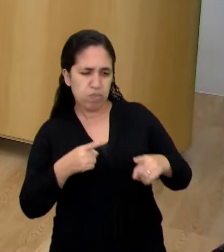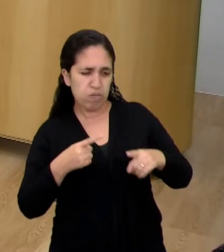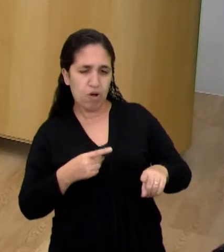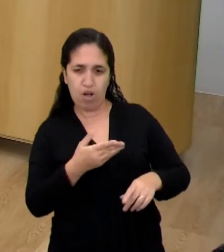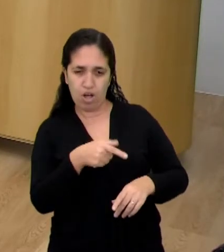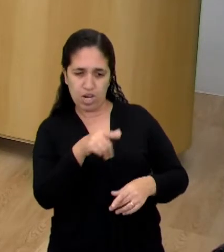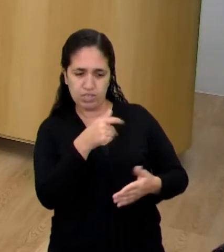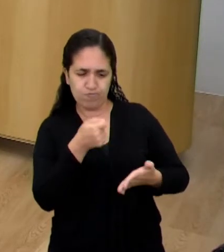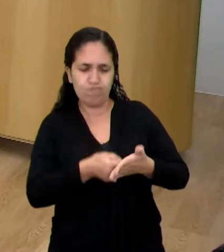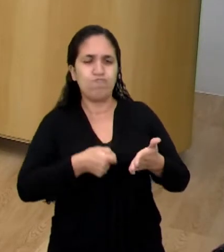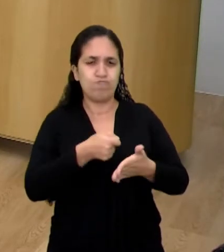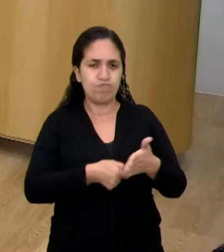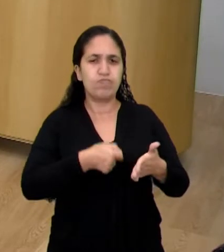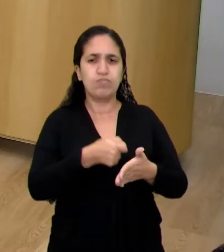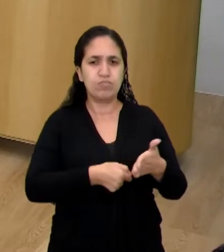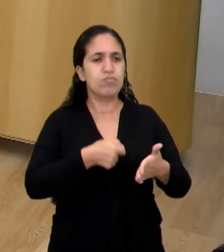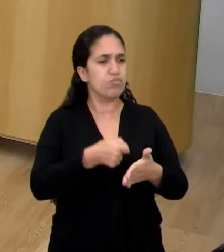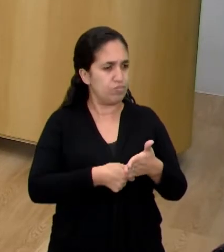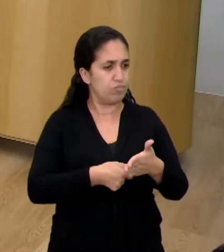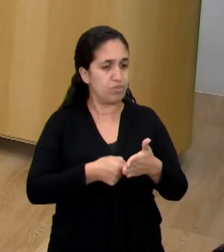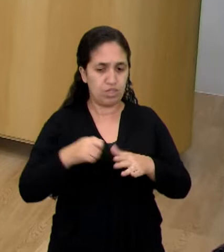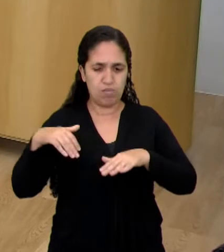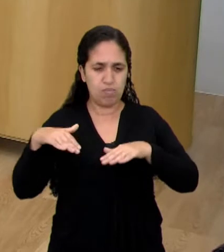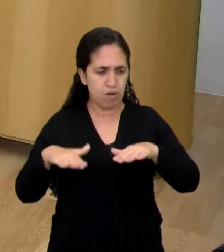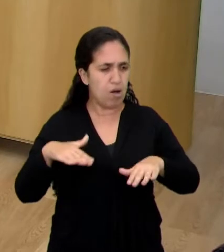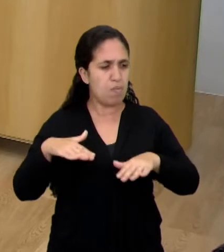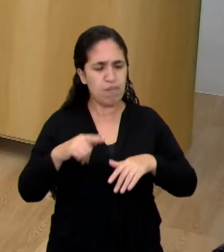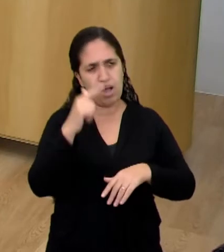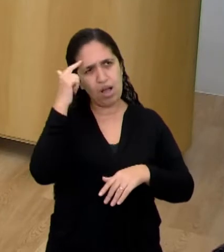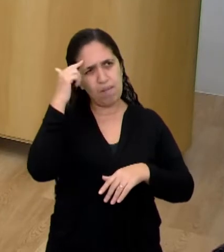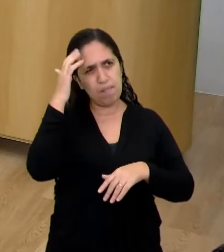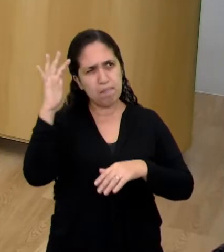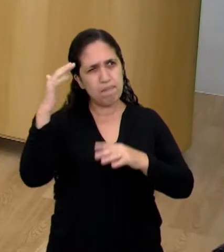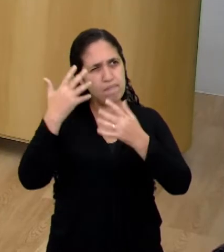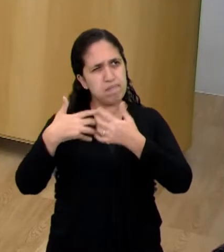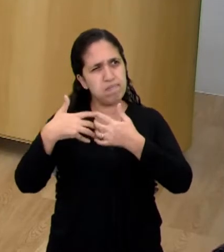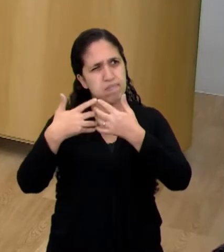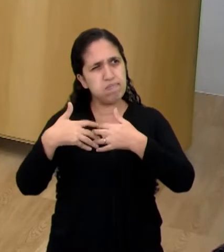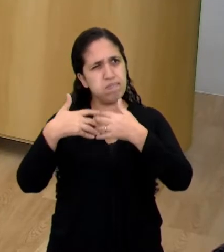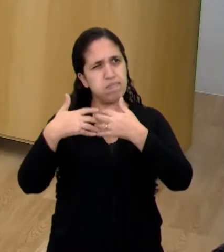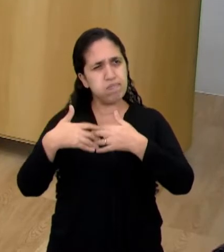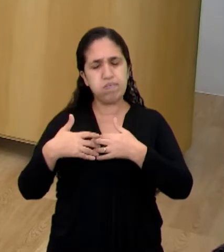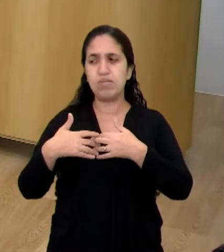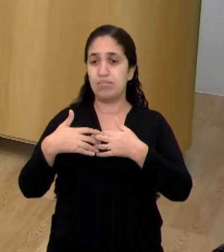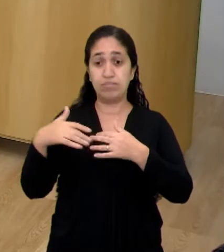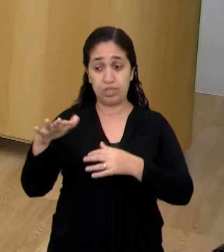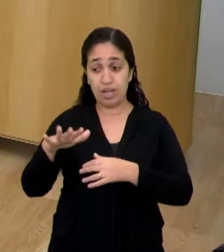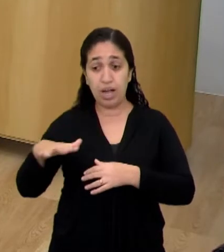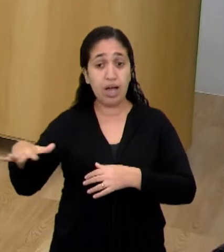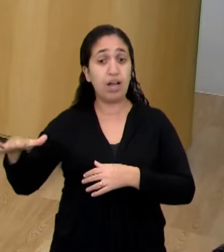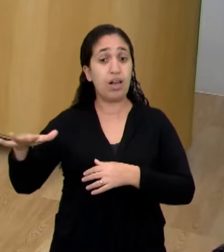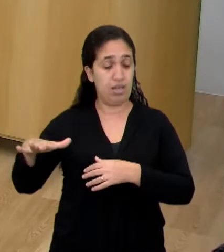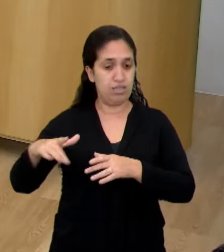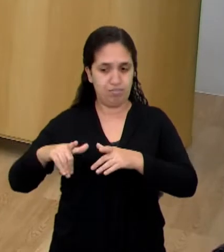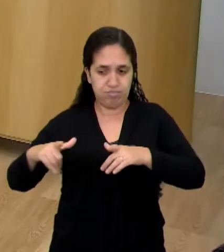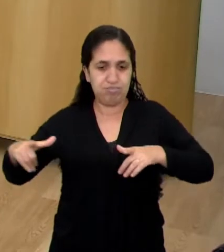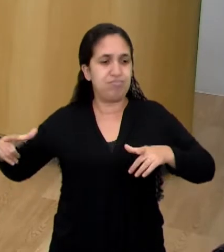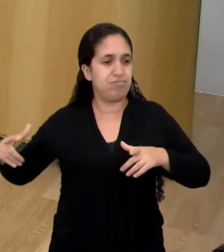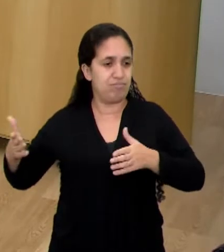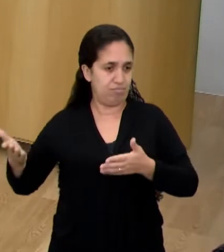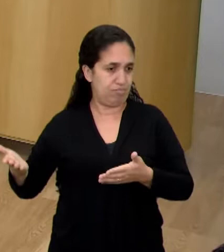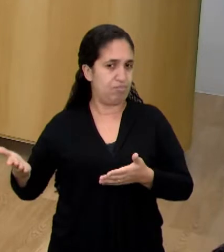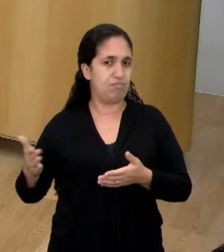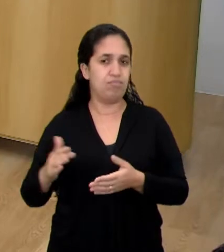né? Coloca as pessoas a refletirem, a classe que elege mesmo, a classe que deveria ser, né,